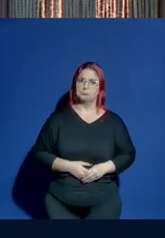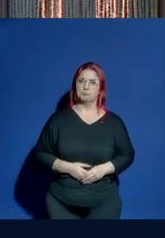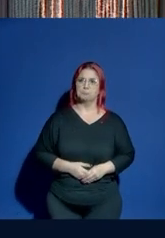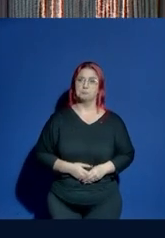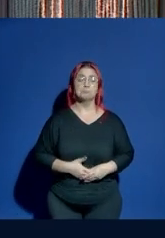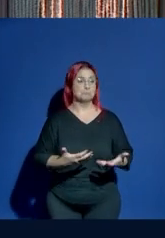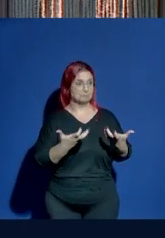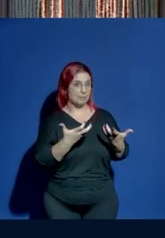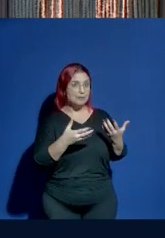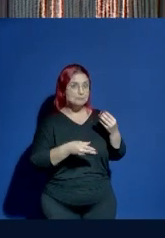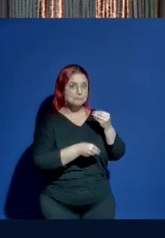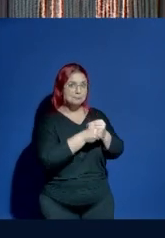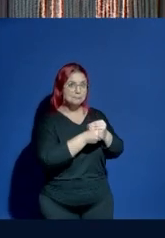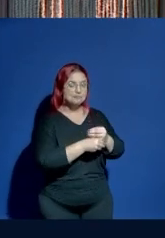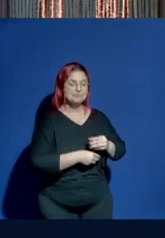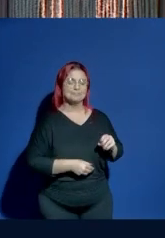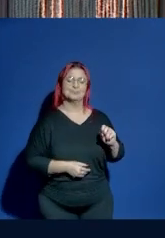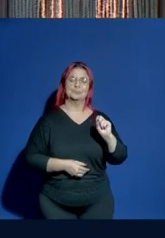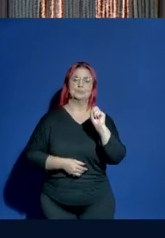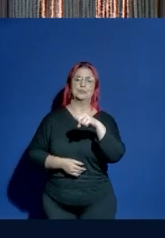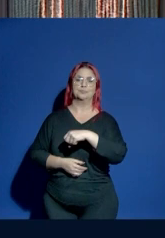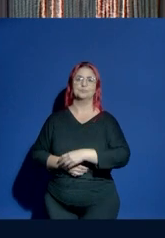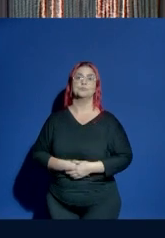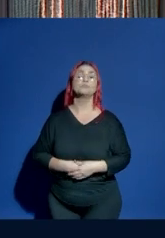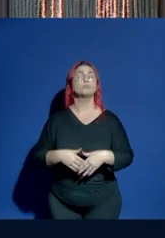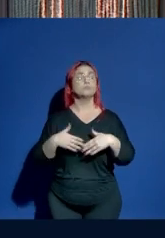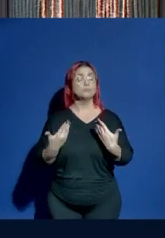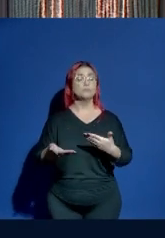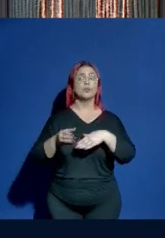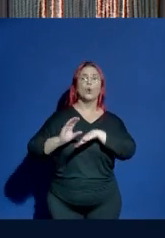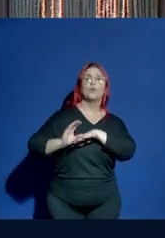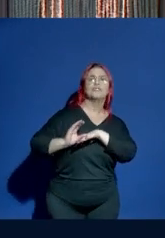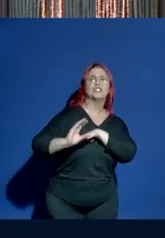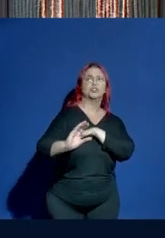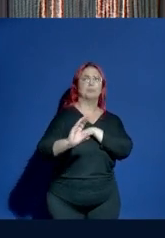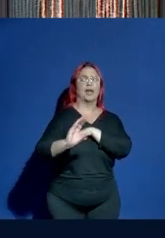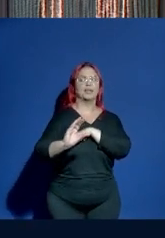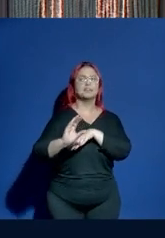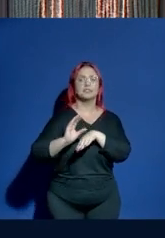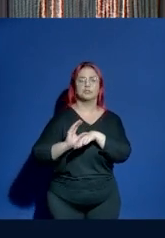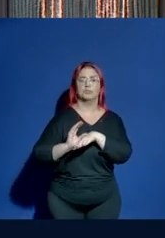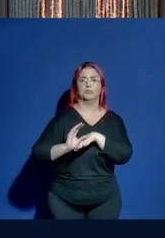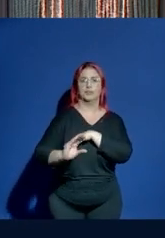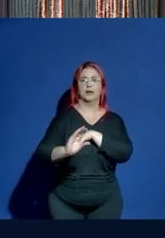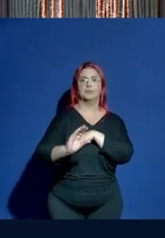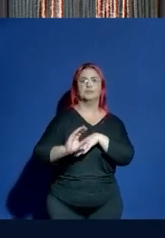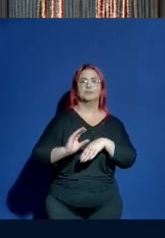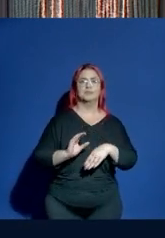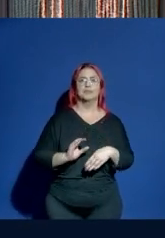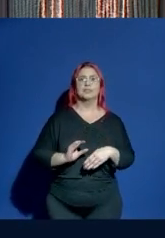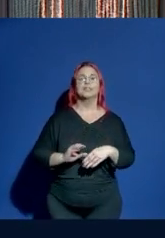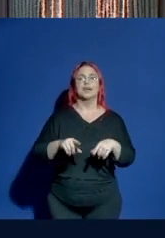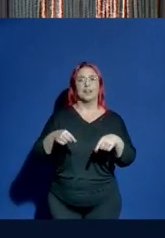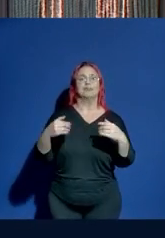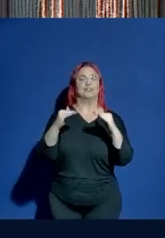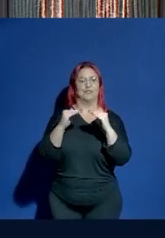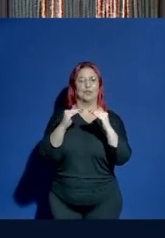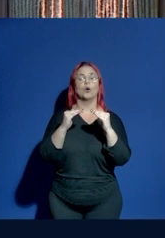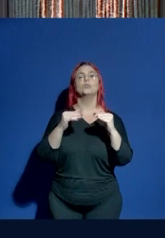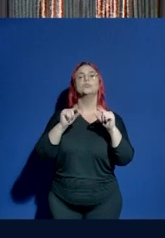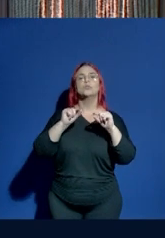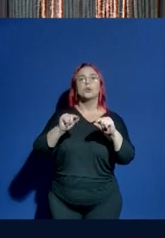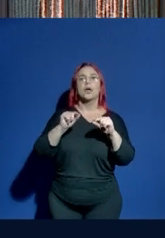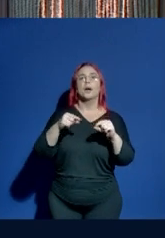Quer comentar, Luiz? Sim. Eu acredito que o investimento, ele também, concordo plenamente com o Erasmo, mas nós